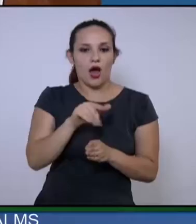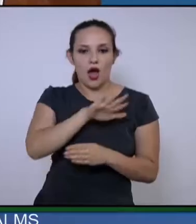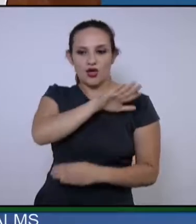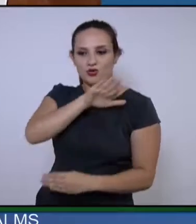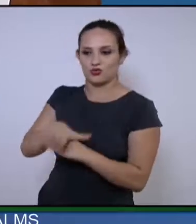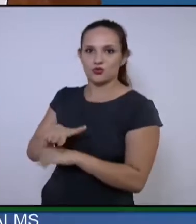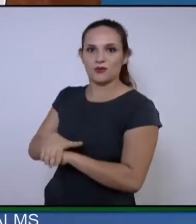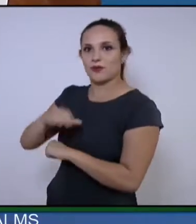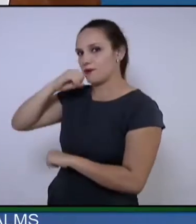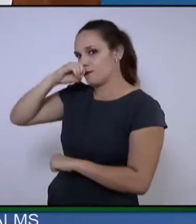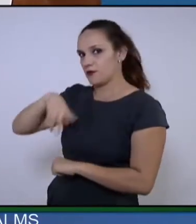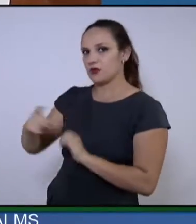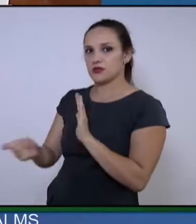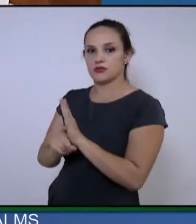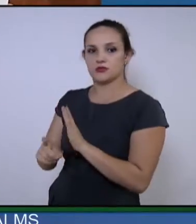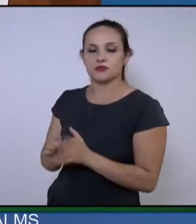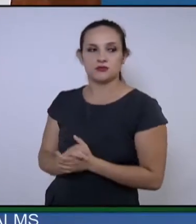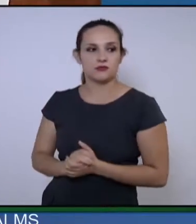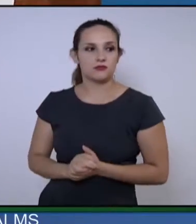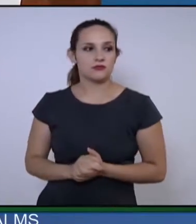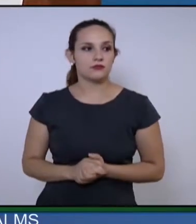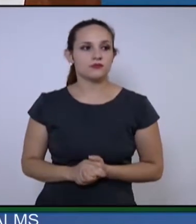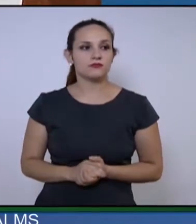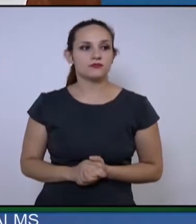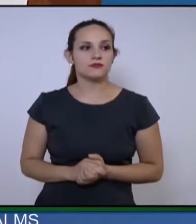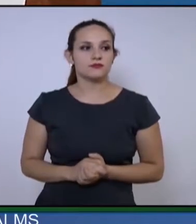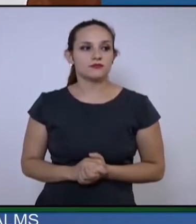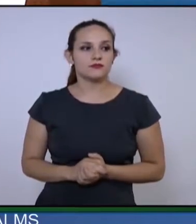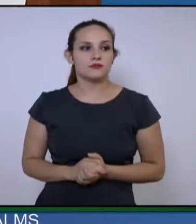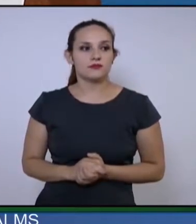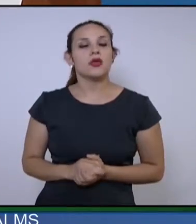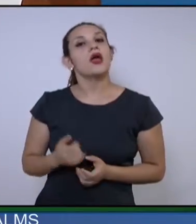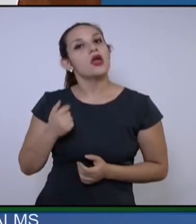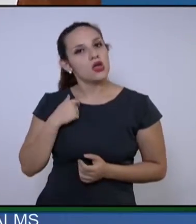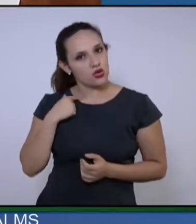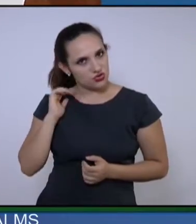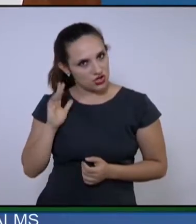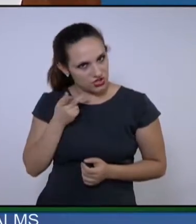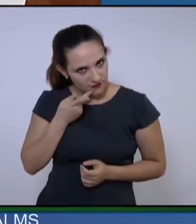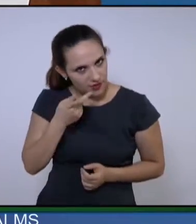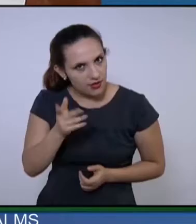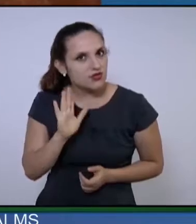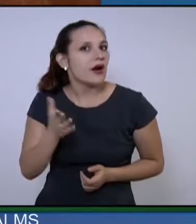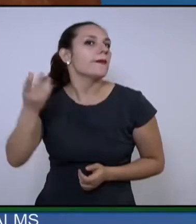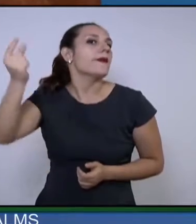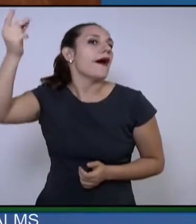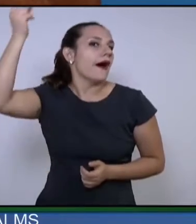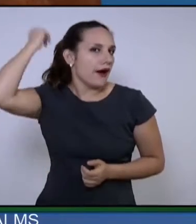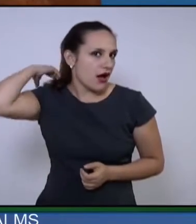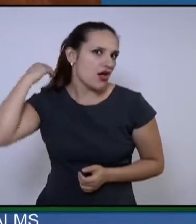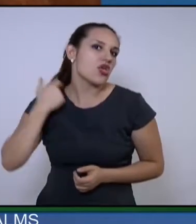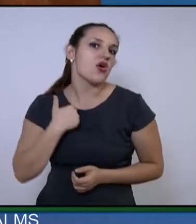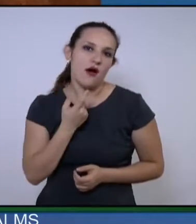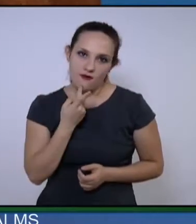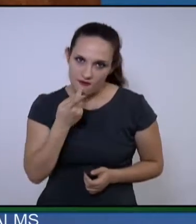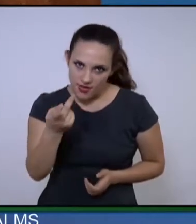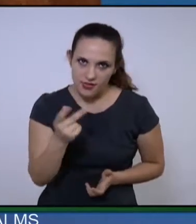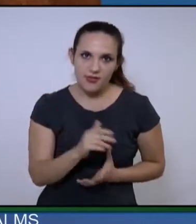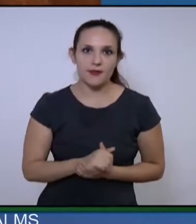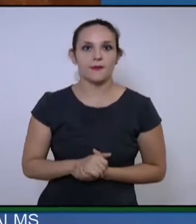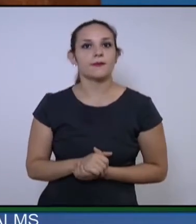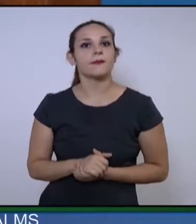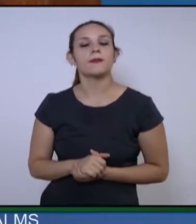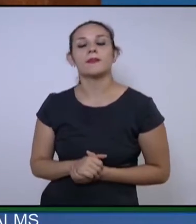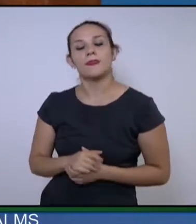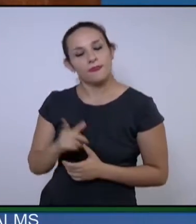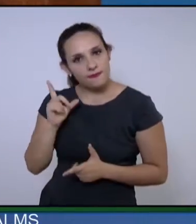Não se falava em intervenção, mas era nítido e notório. E durante os 20 meses que eu estive comandando a pasta